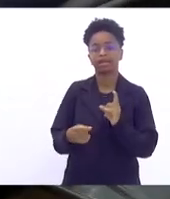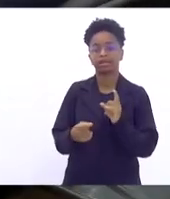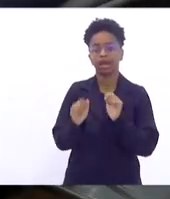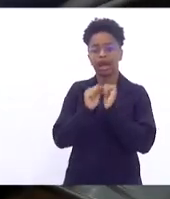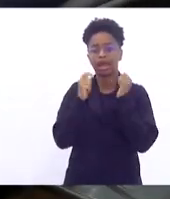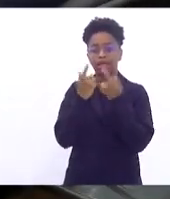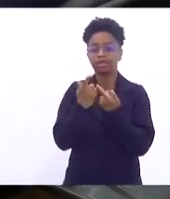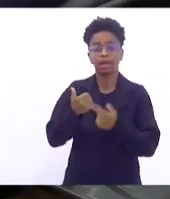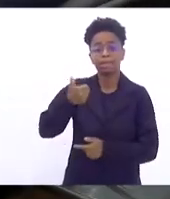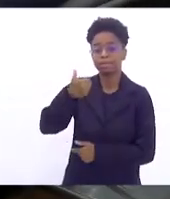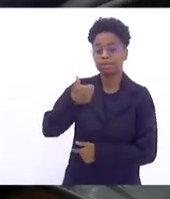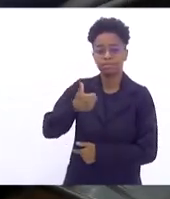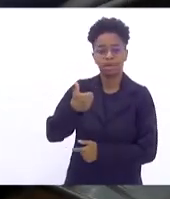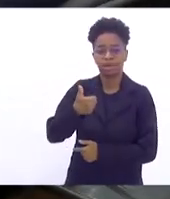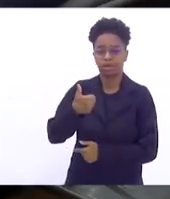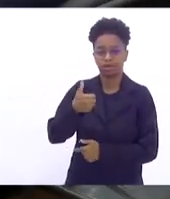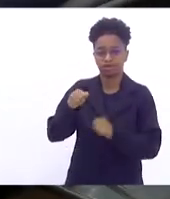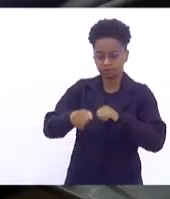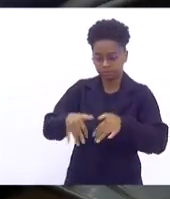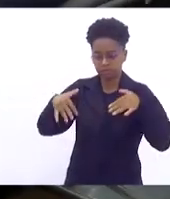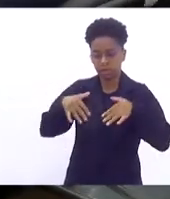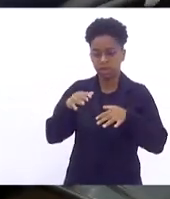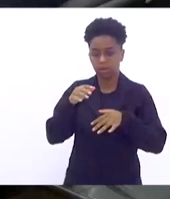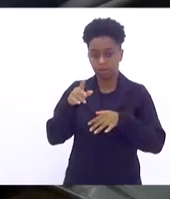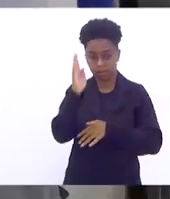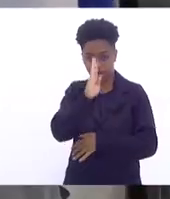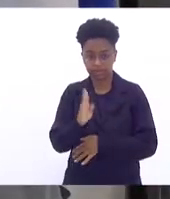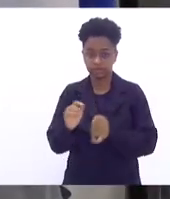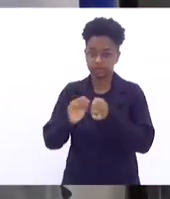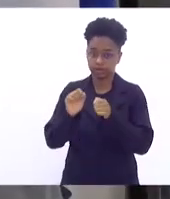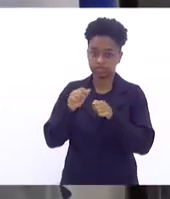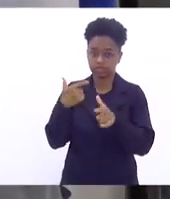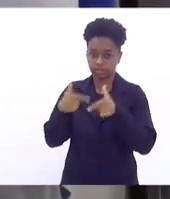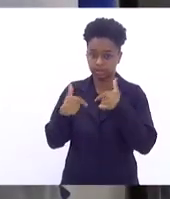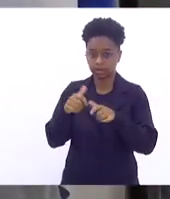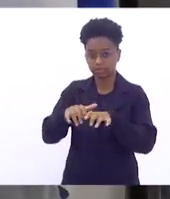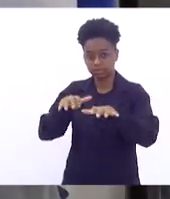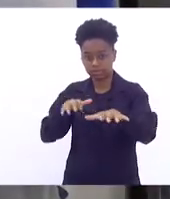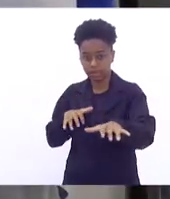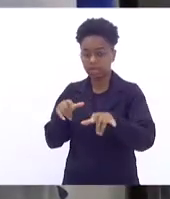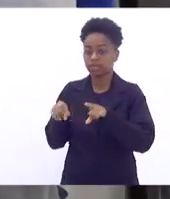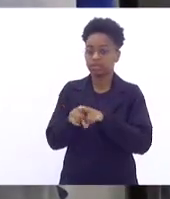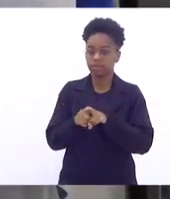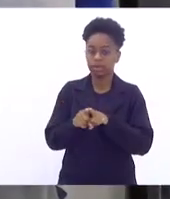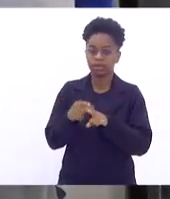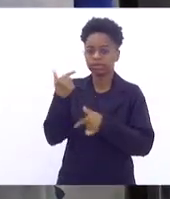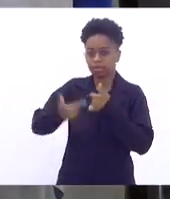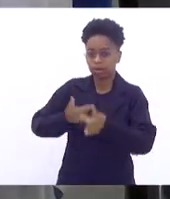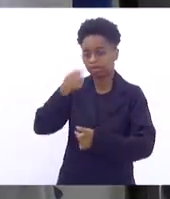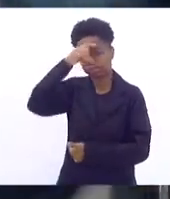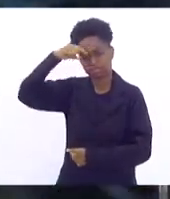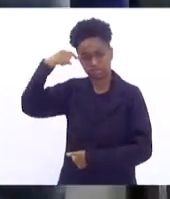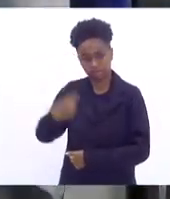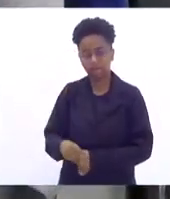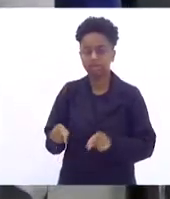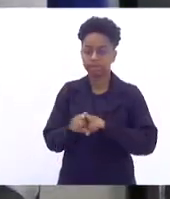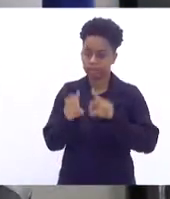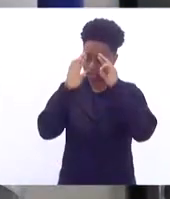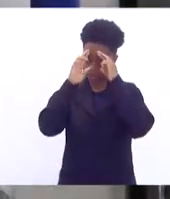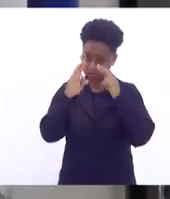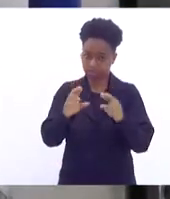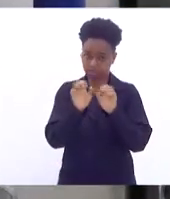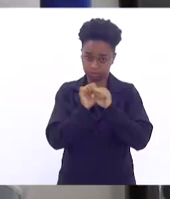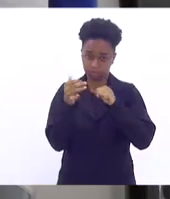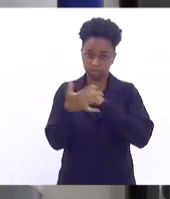a primeira casa no Brasil que fez o trabalho remoto nós tivemos uma produção intensa respeitamos a pandemia